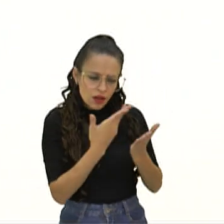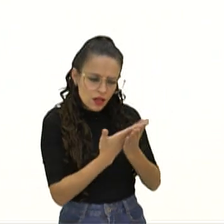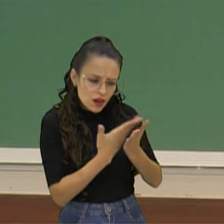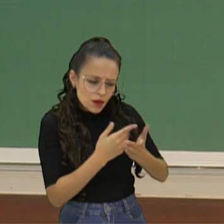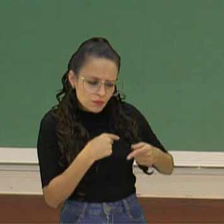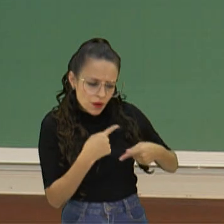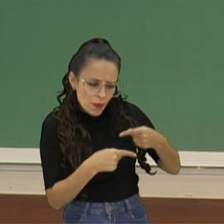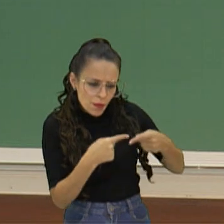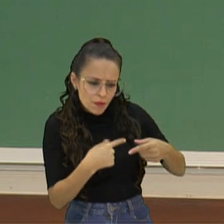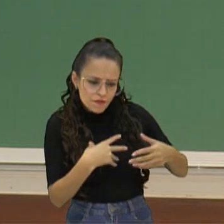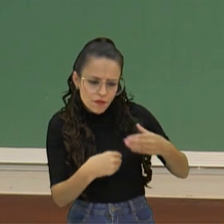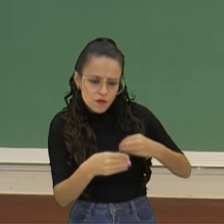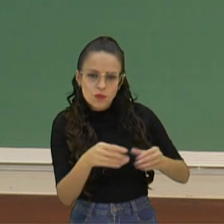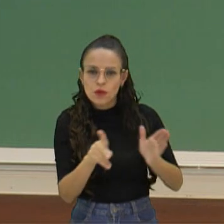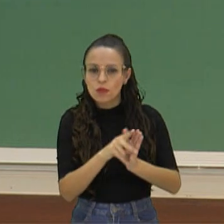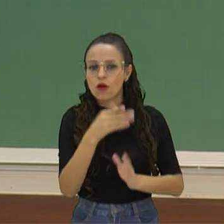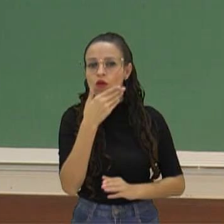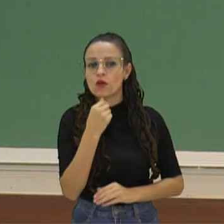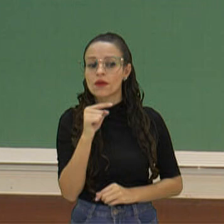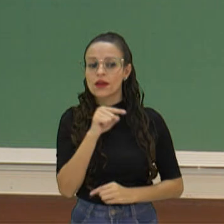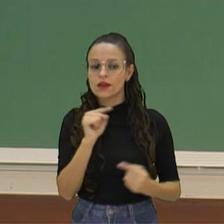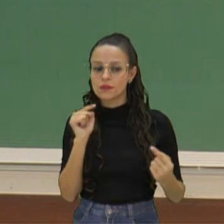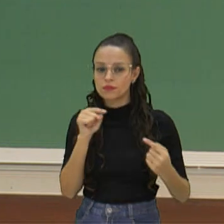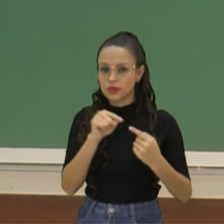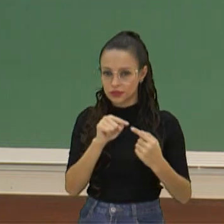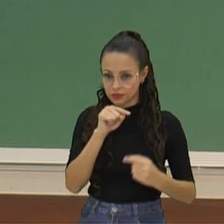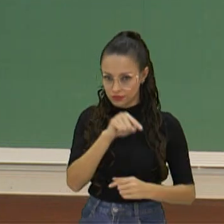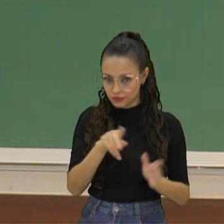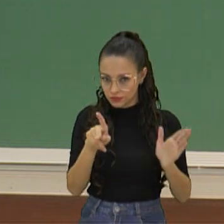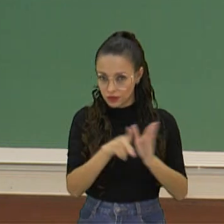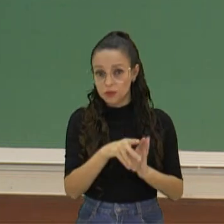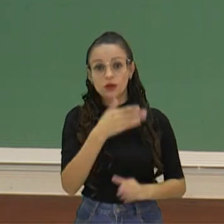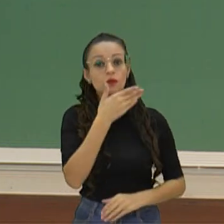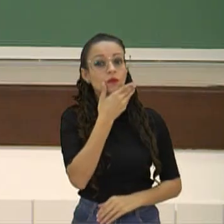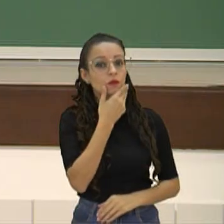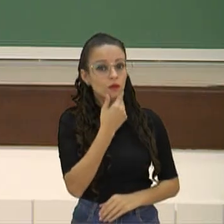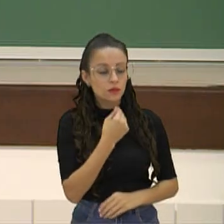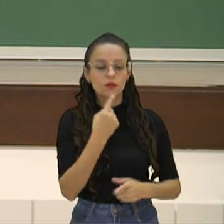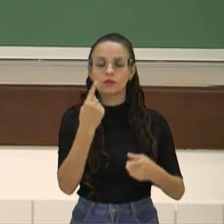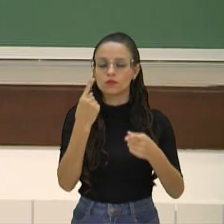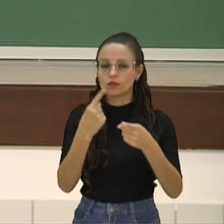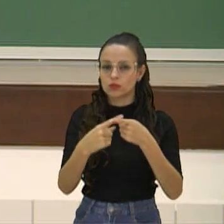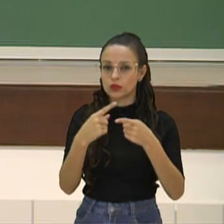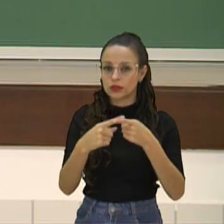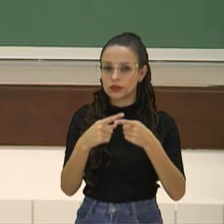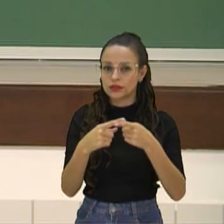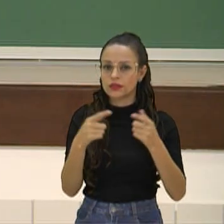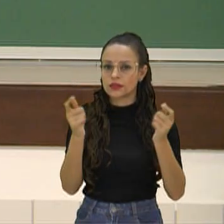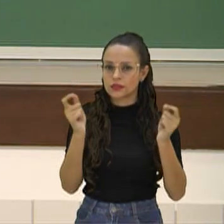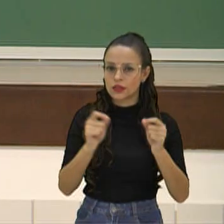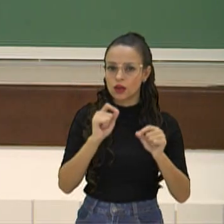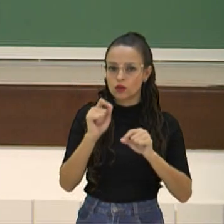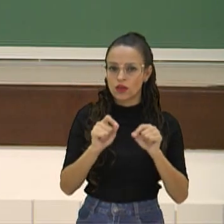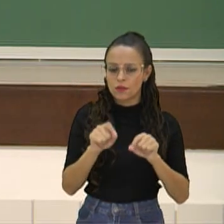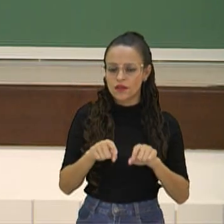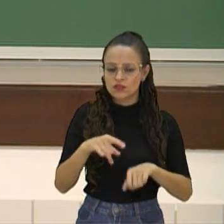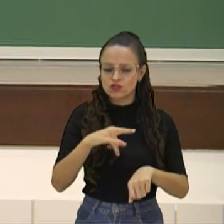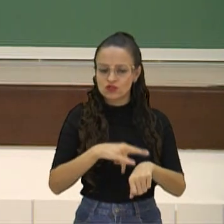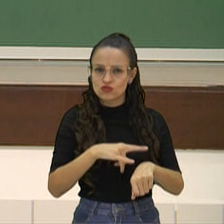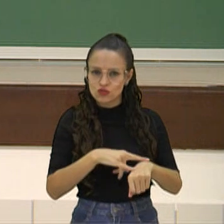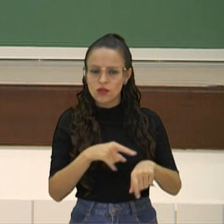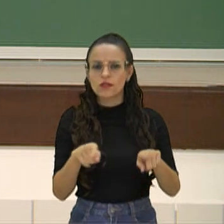a uretra, ela coincide, né, com o sistema reprodutor masculino, porque ela serve para canal da urina e